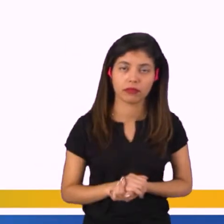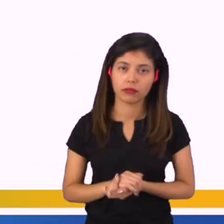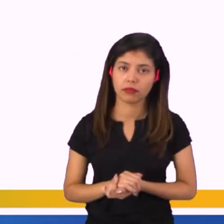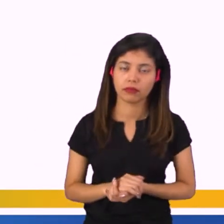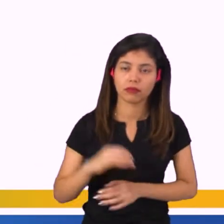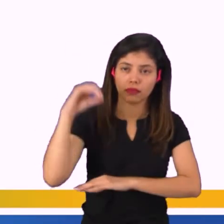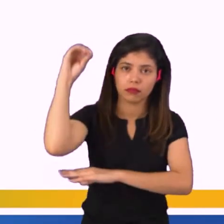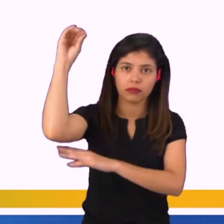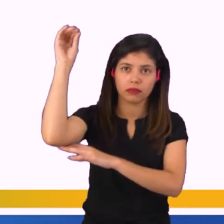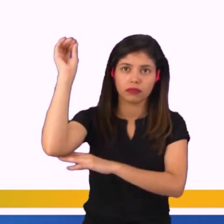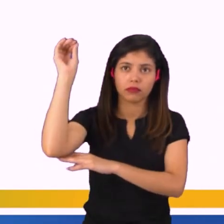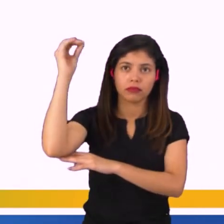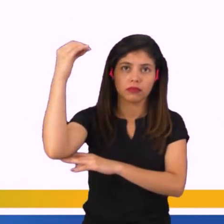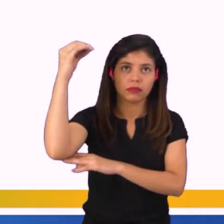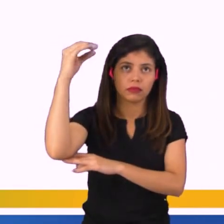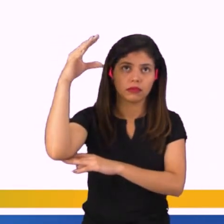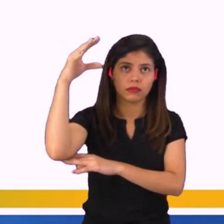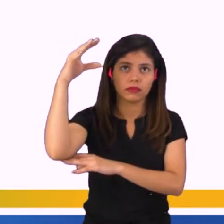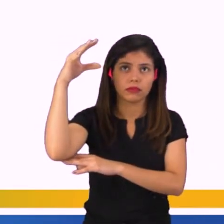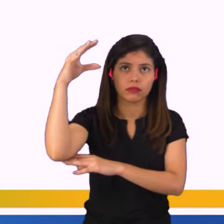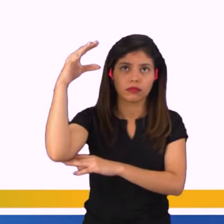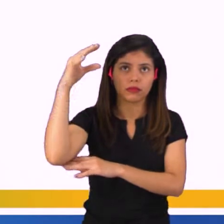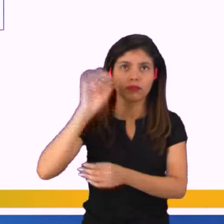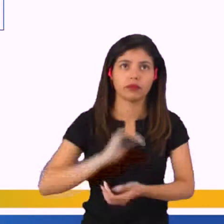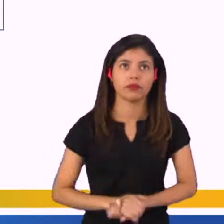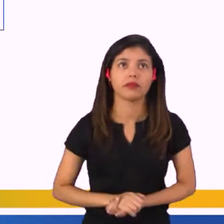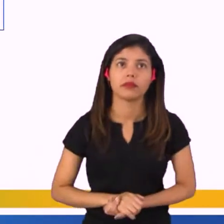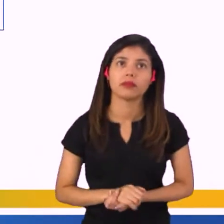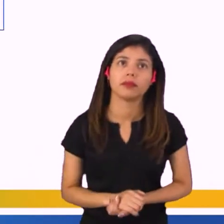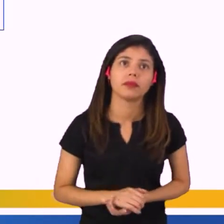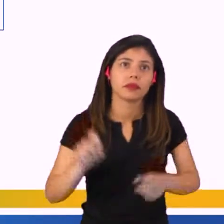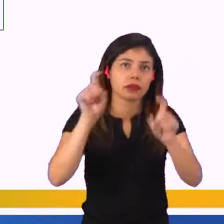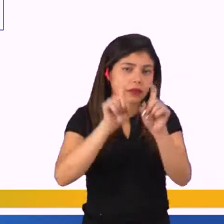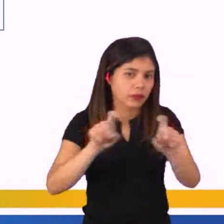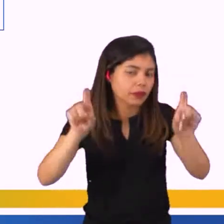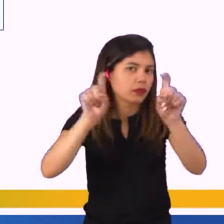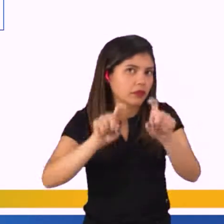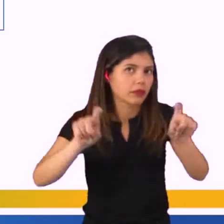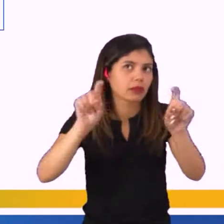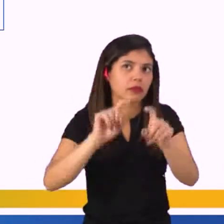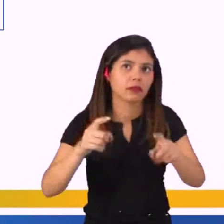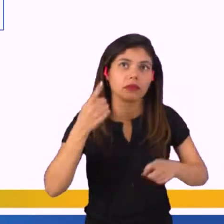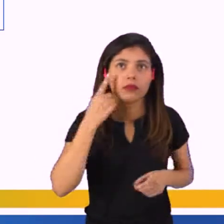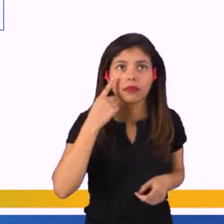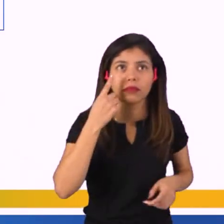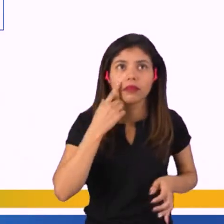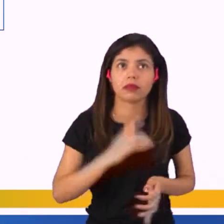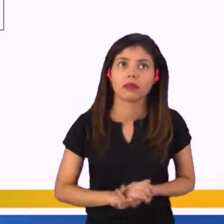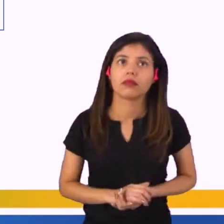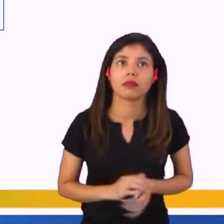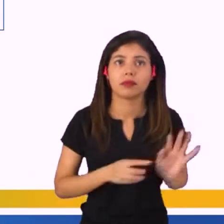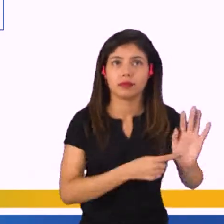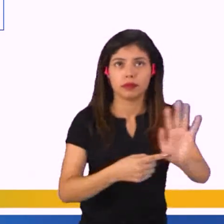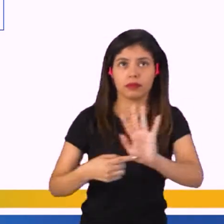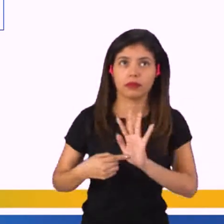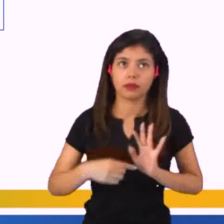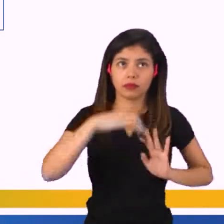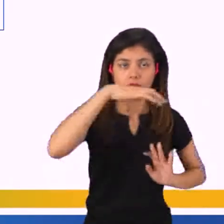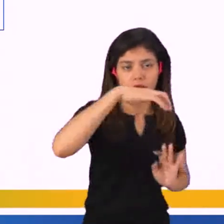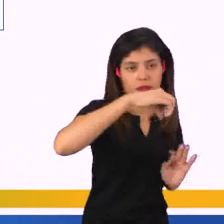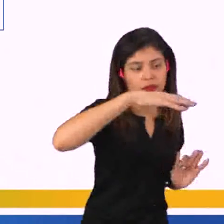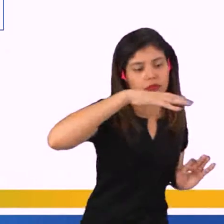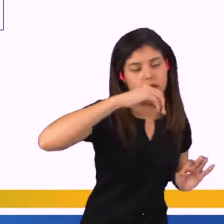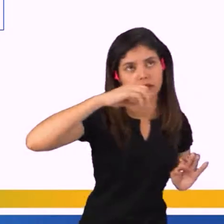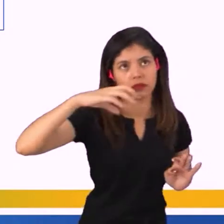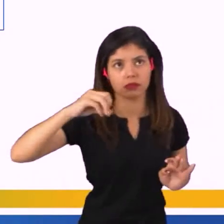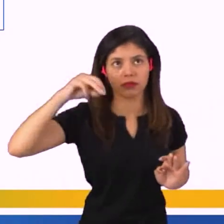da altura de um poste por meio de um programa computacional, observe aí o nosso poste,